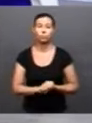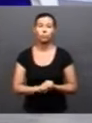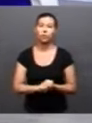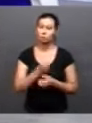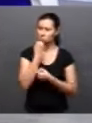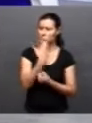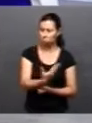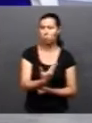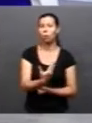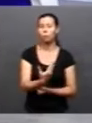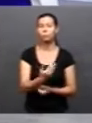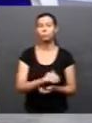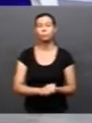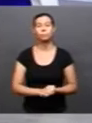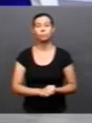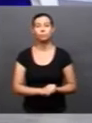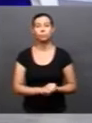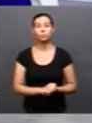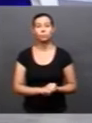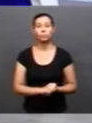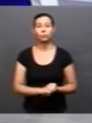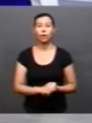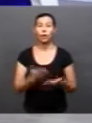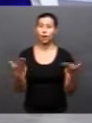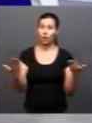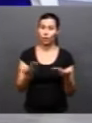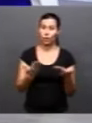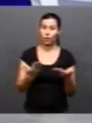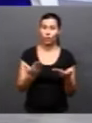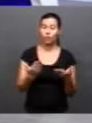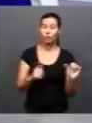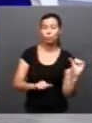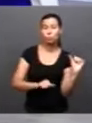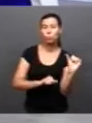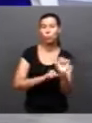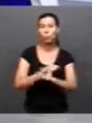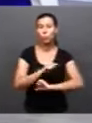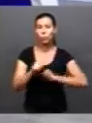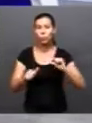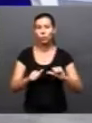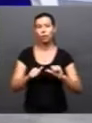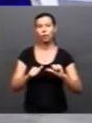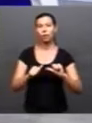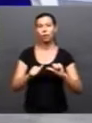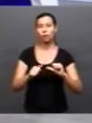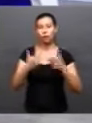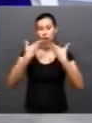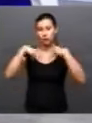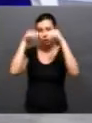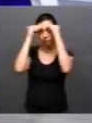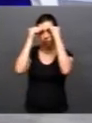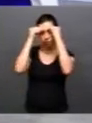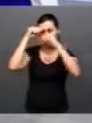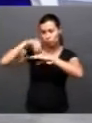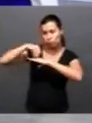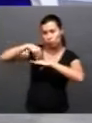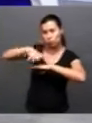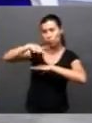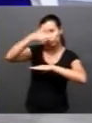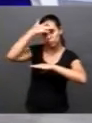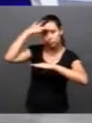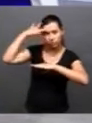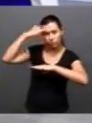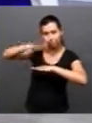muito bem. E o grande desafio agora é levar para o grande público. Uhum. Simone, dentro disso que a Renata está falando, o que